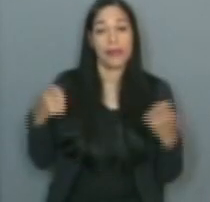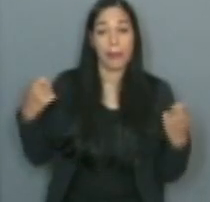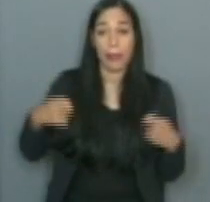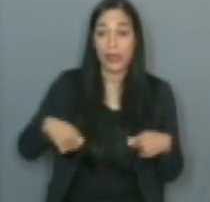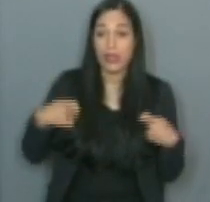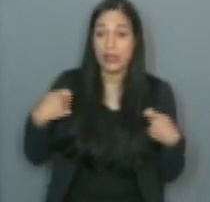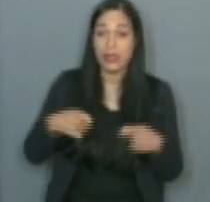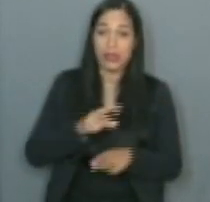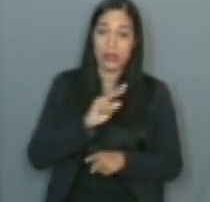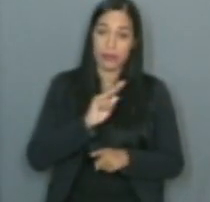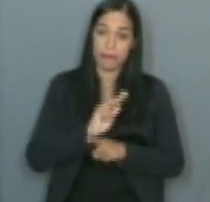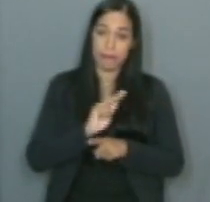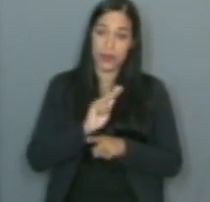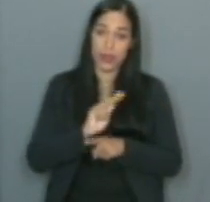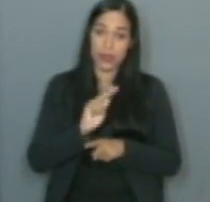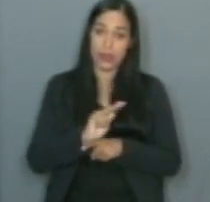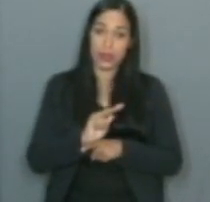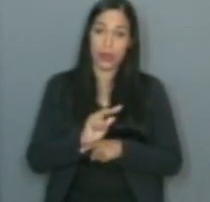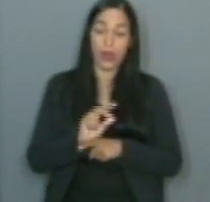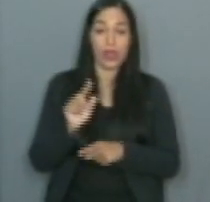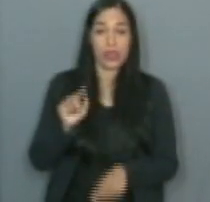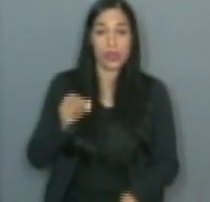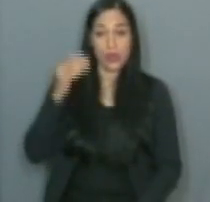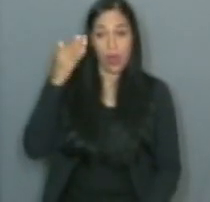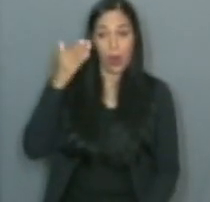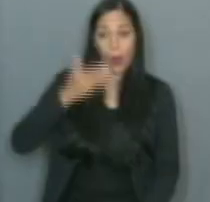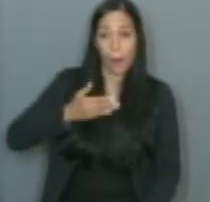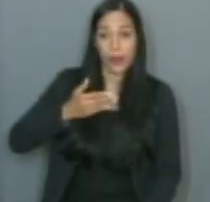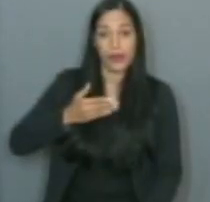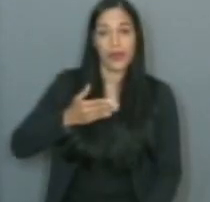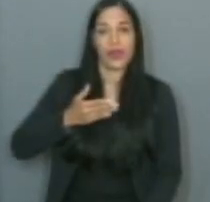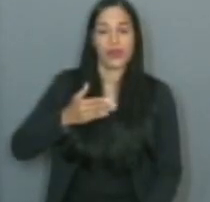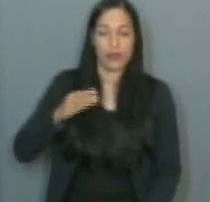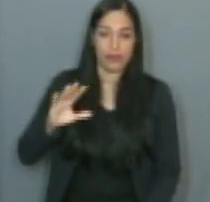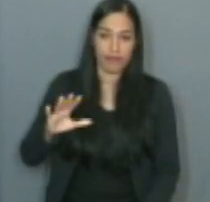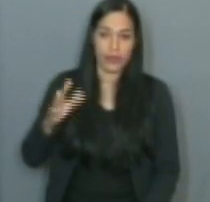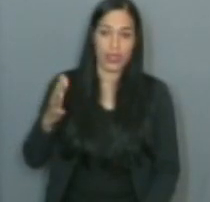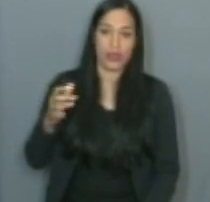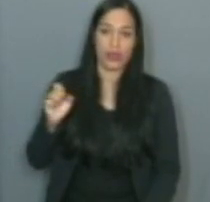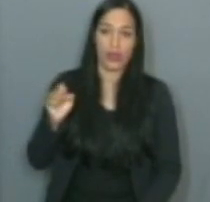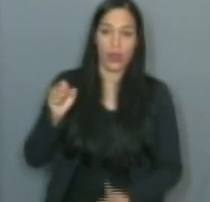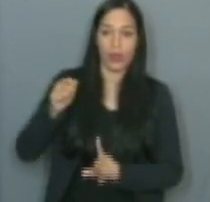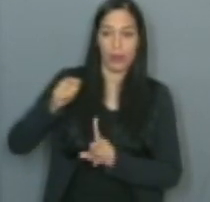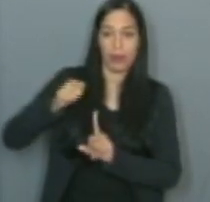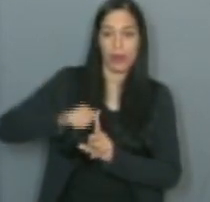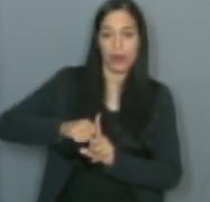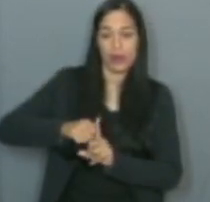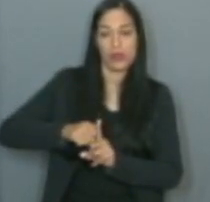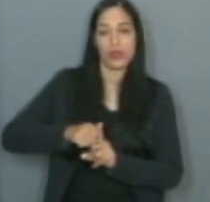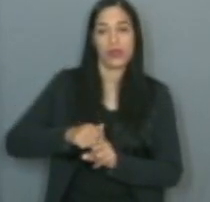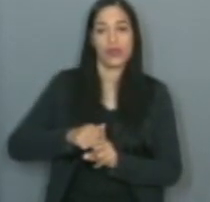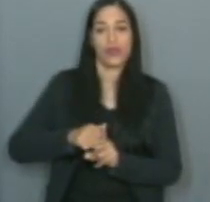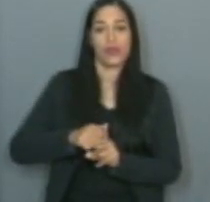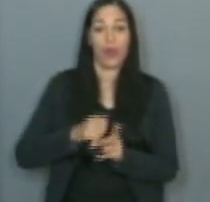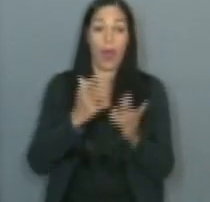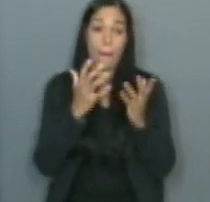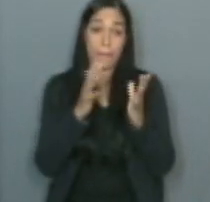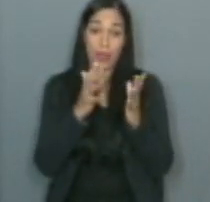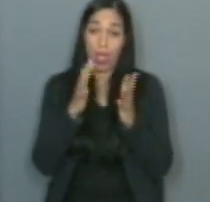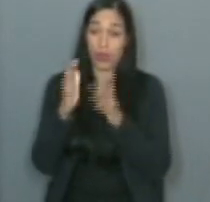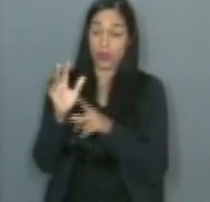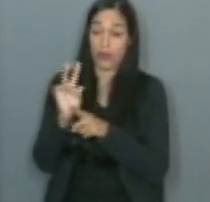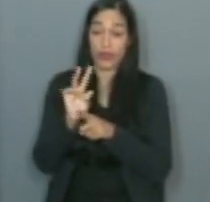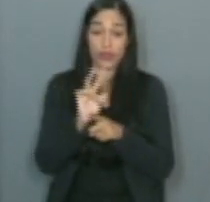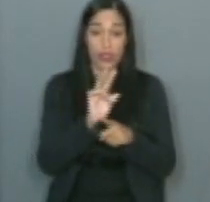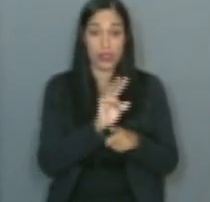fiscalização. E isso é comprovado com o que vem acontecendo nos últimos 8 meses. O aplauso às fiscalizações